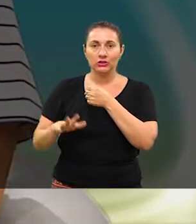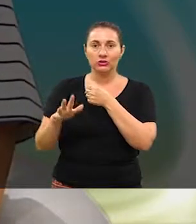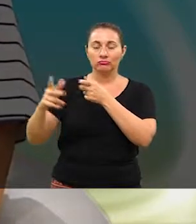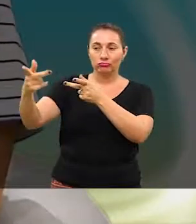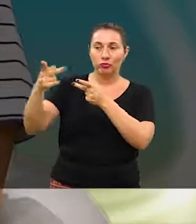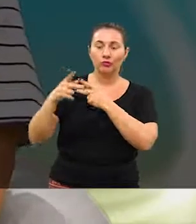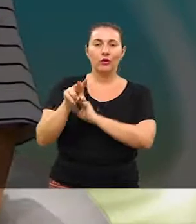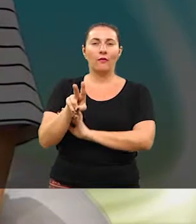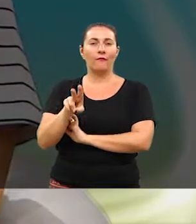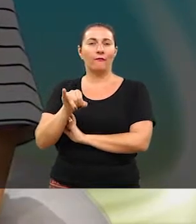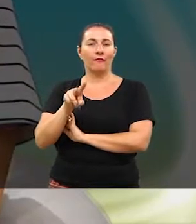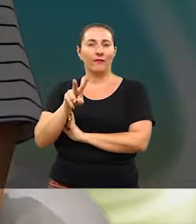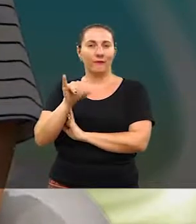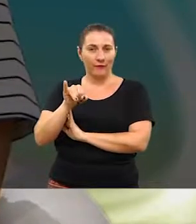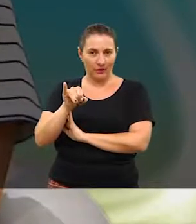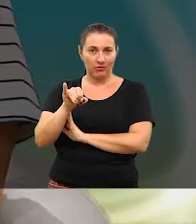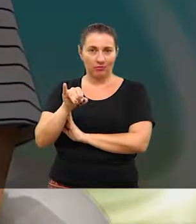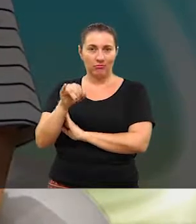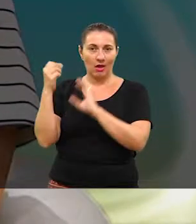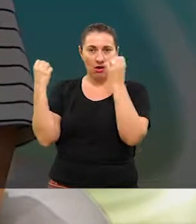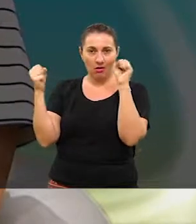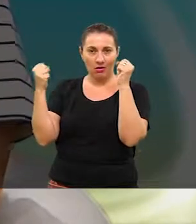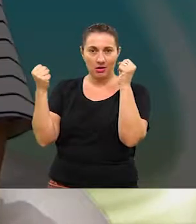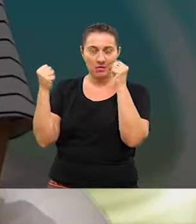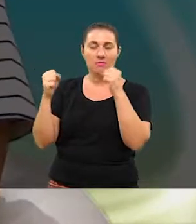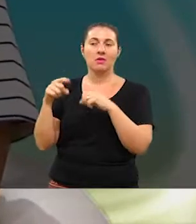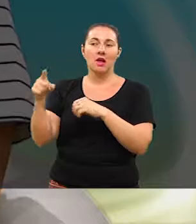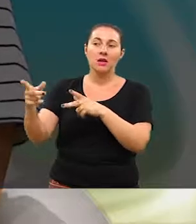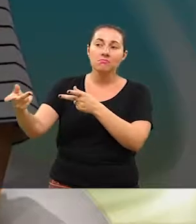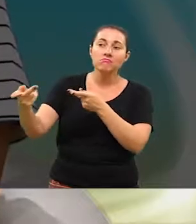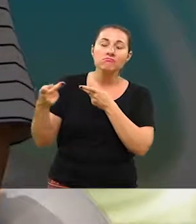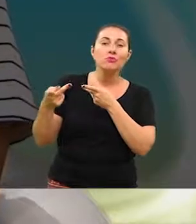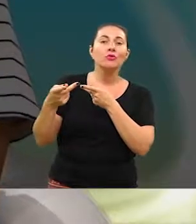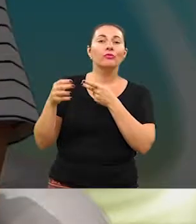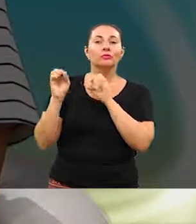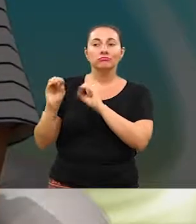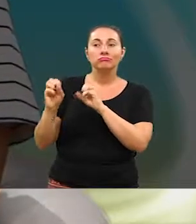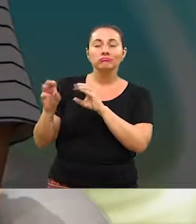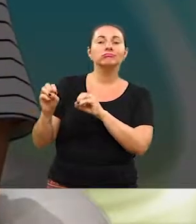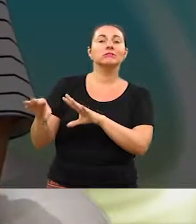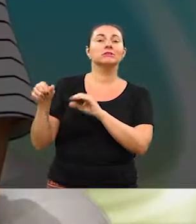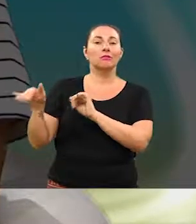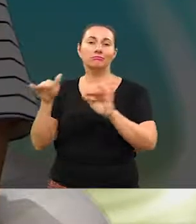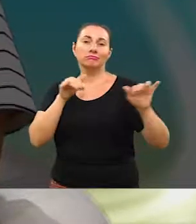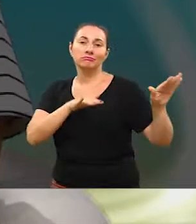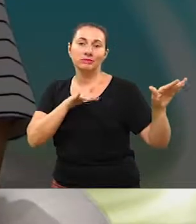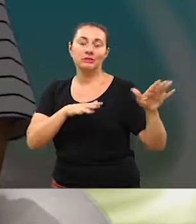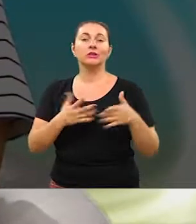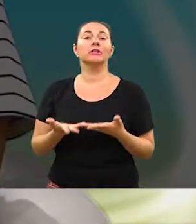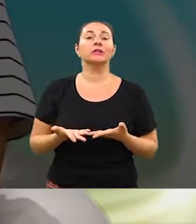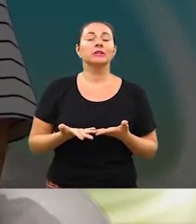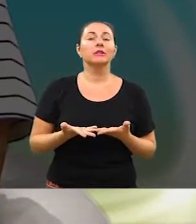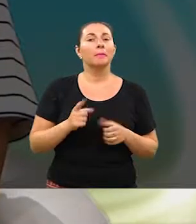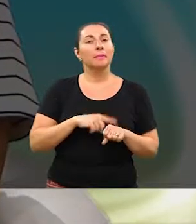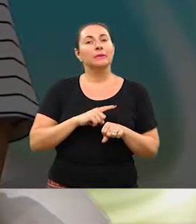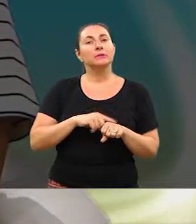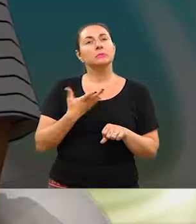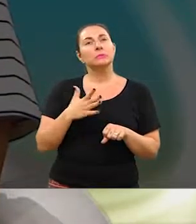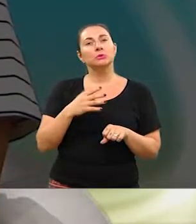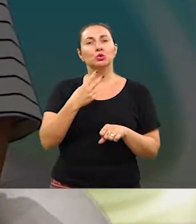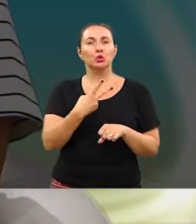lá da Vivi, da Academia Vivi, né? Que eu sempre fiz aula lá e ela me convidou para dar aulas. Então, foi nessa época,